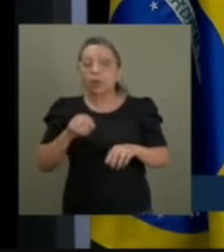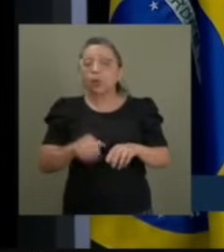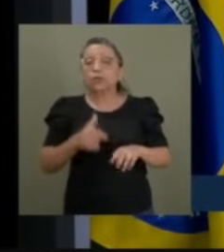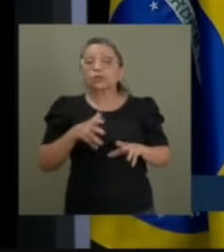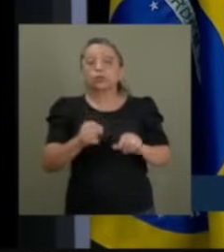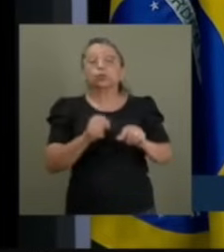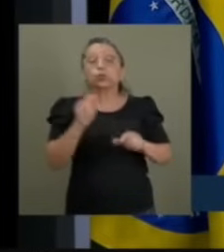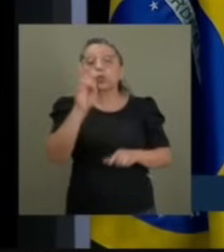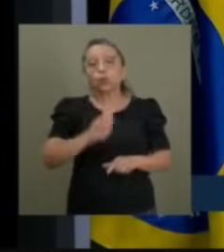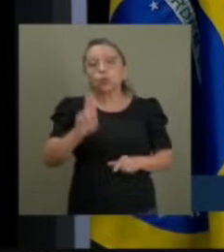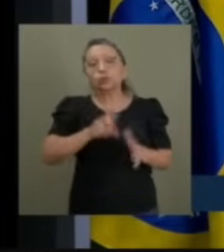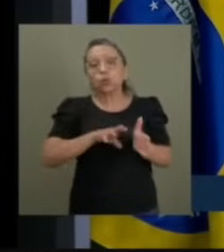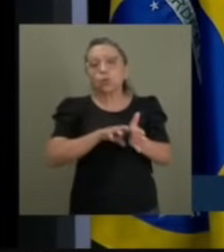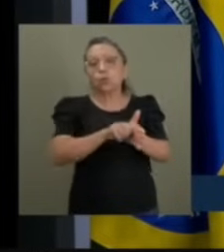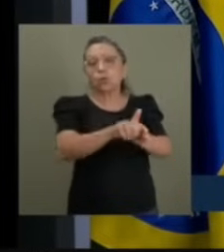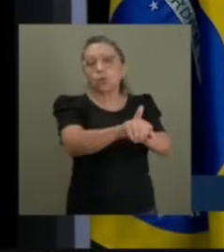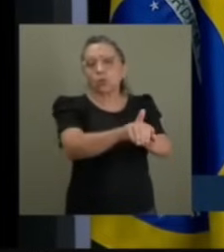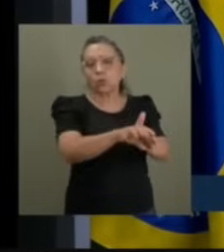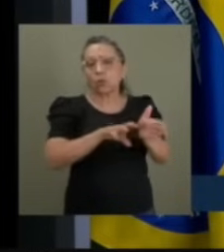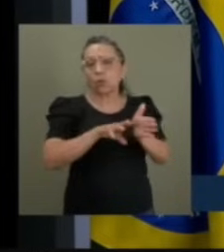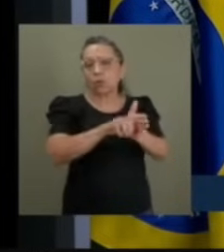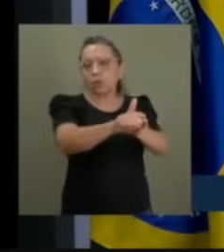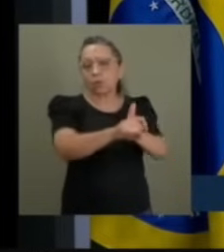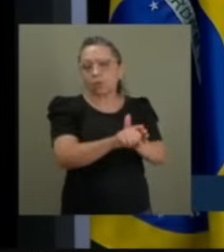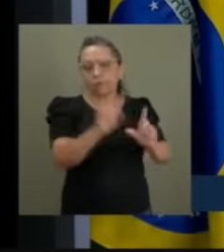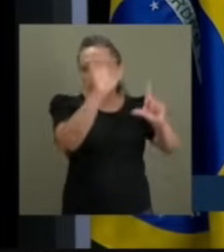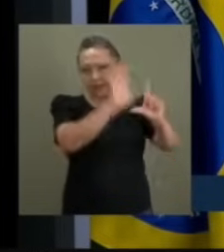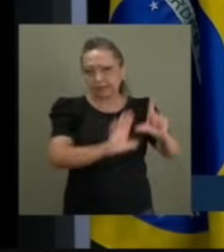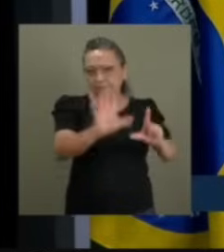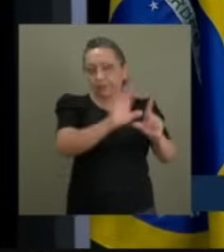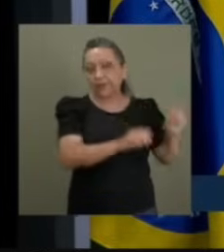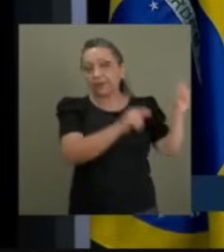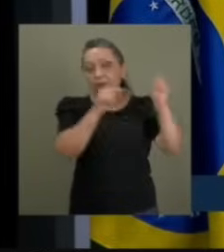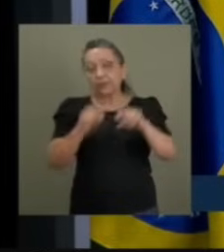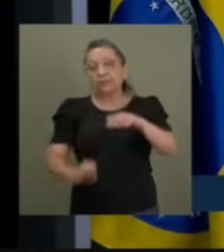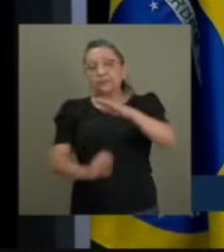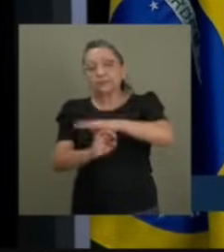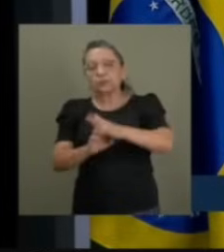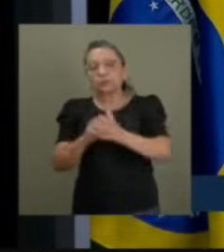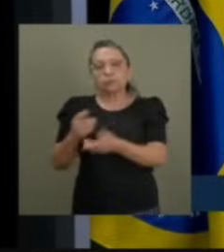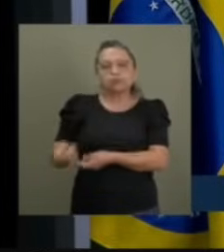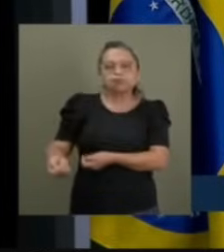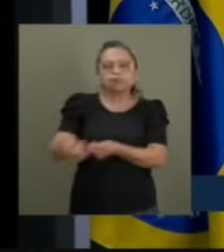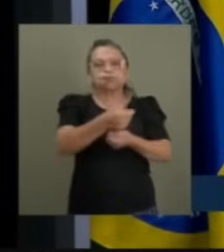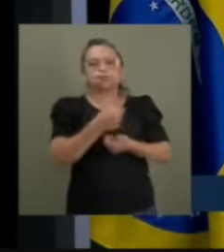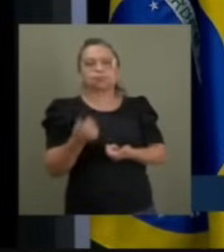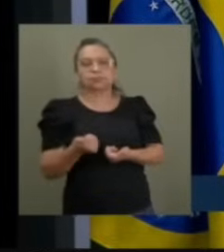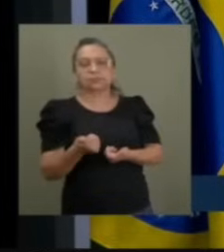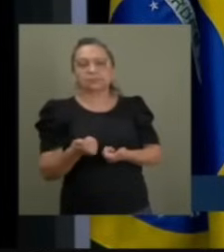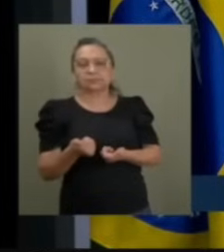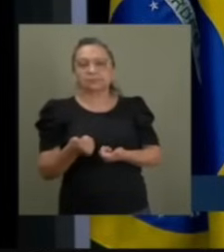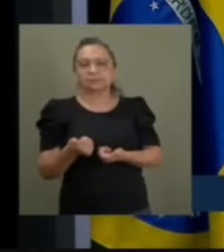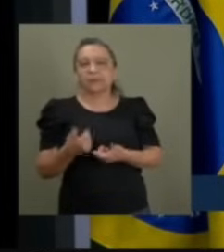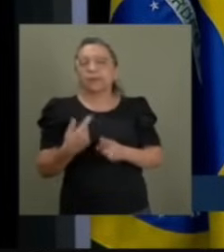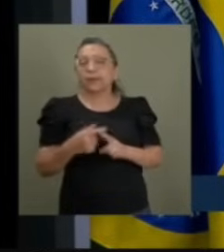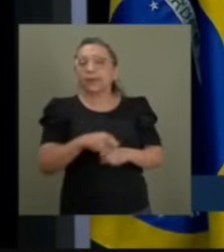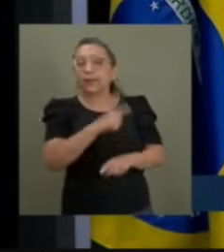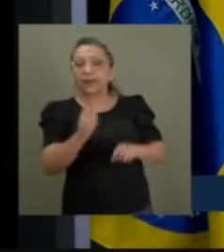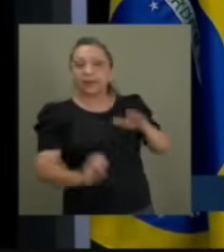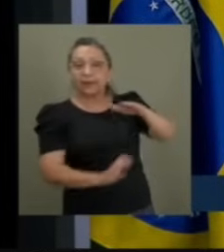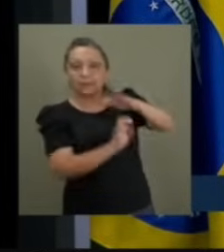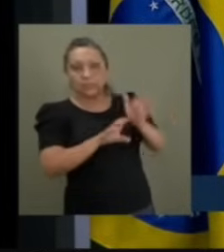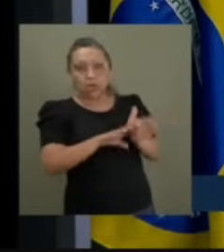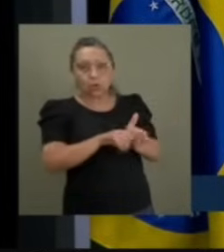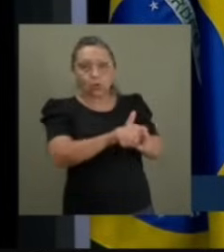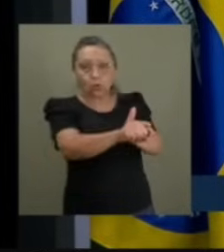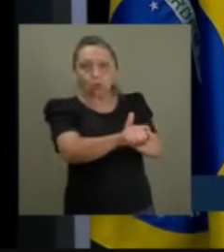do Google e hoje essas empresas estão sendo sabotadas porque a empresa Google